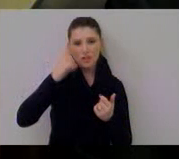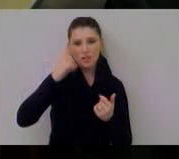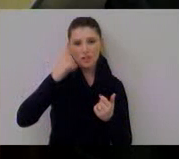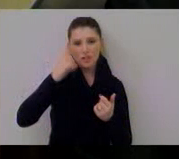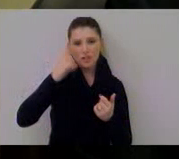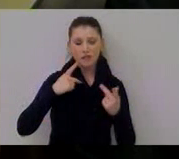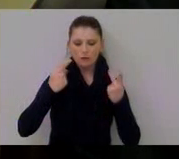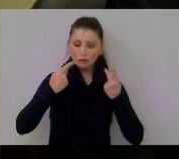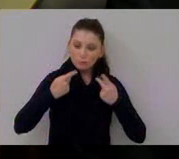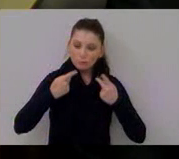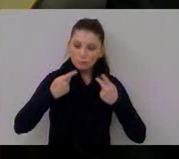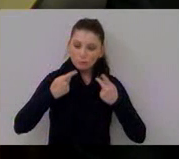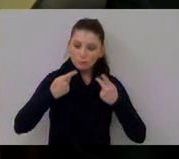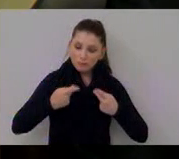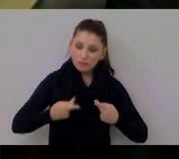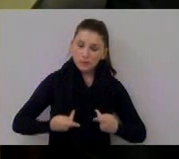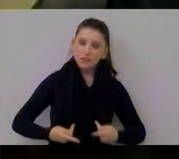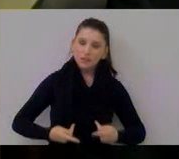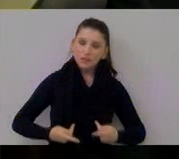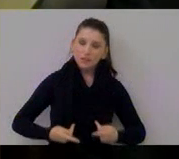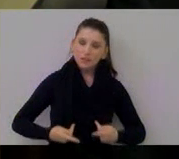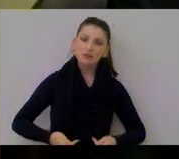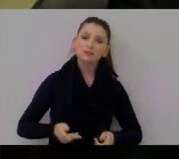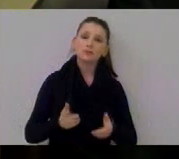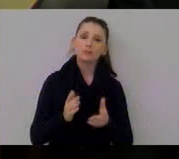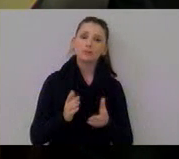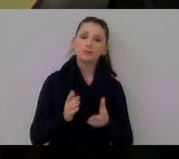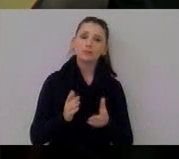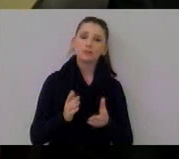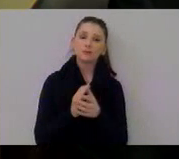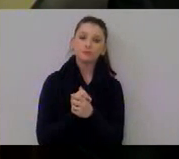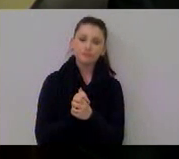atenção. Porque, afinal,